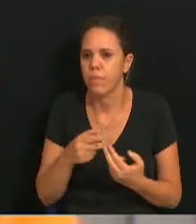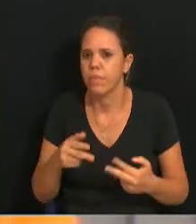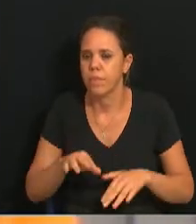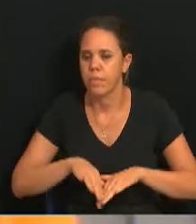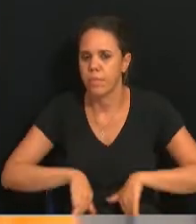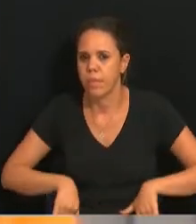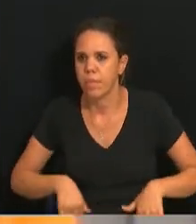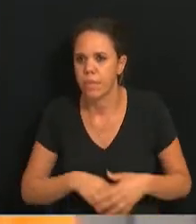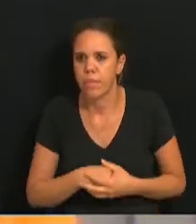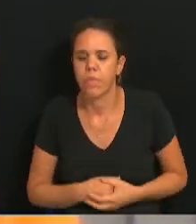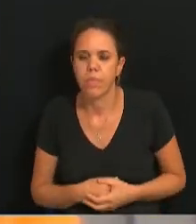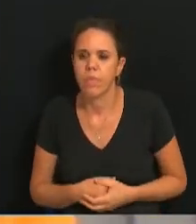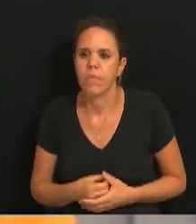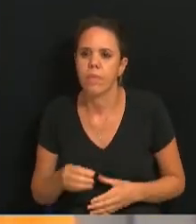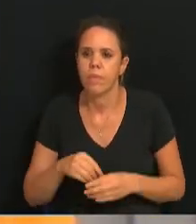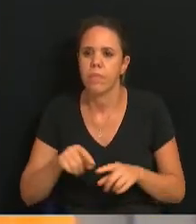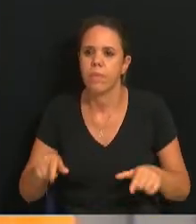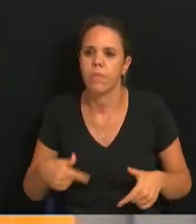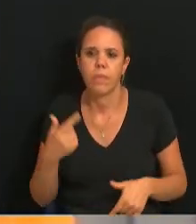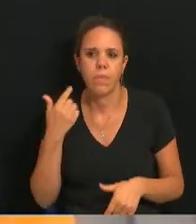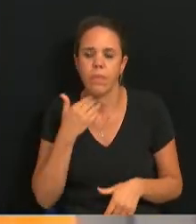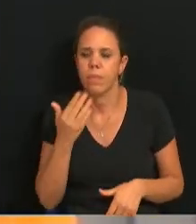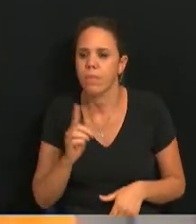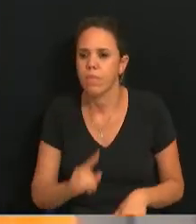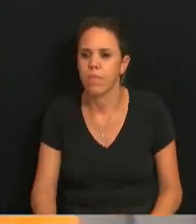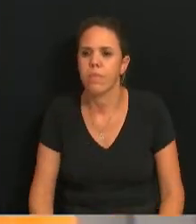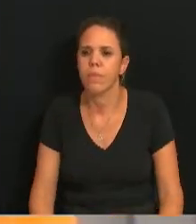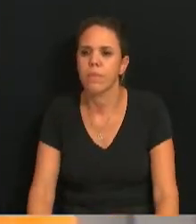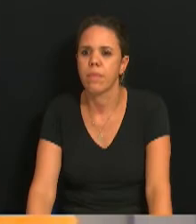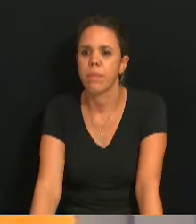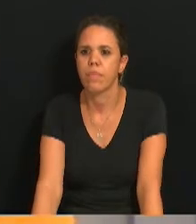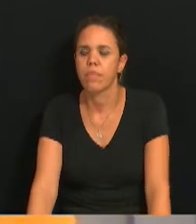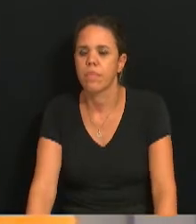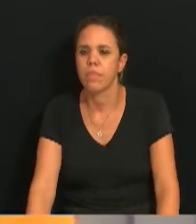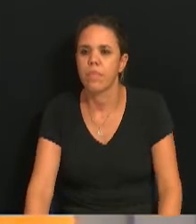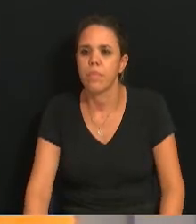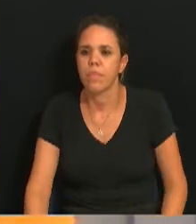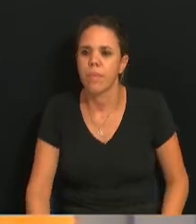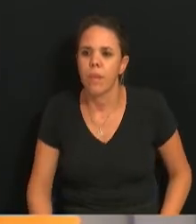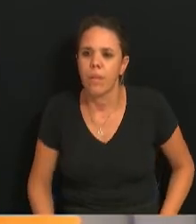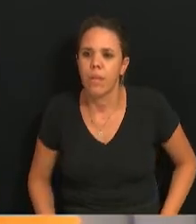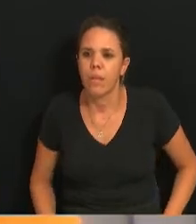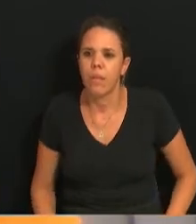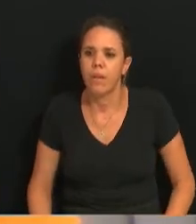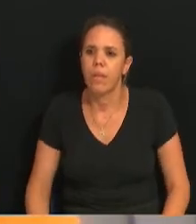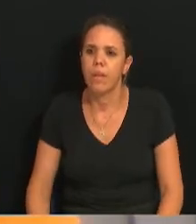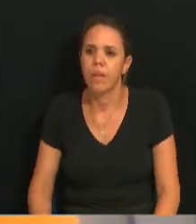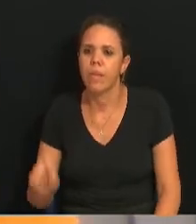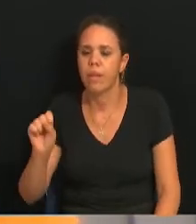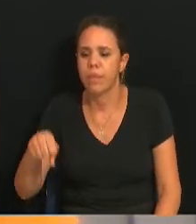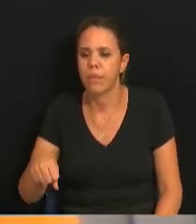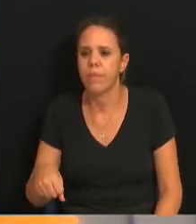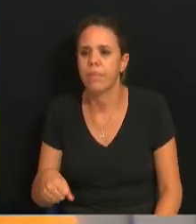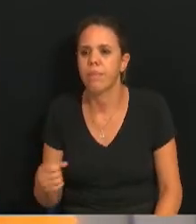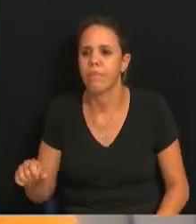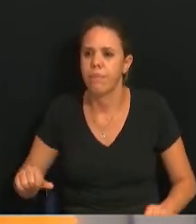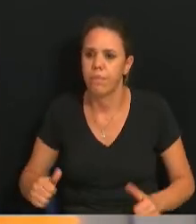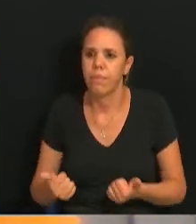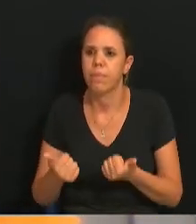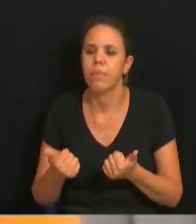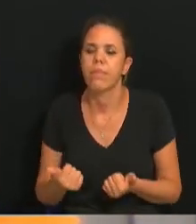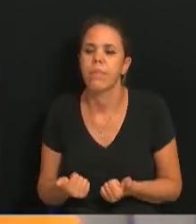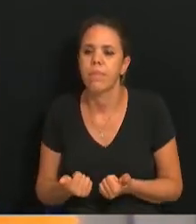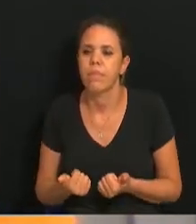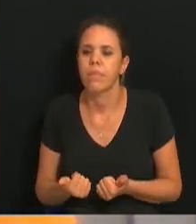separadamente, mas dentro da sala isso não é possível acontecer. Então, considero assim que vai ser muito positivo, tanto